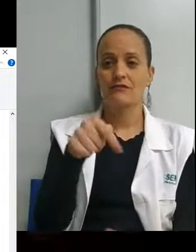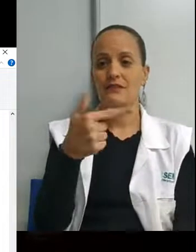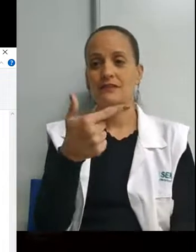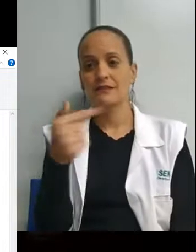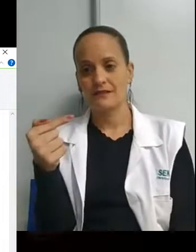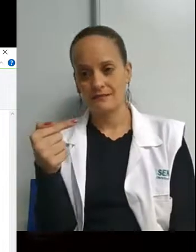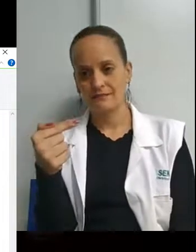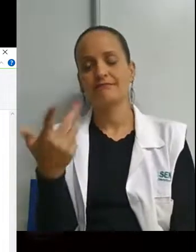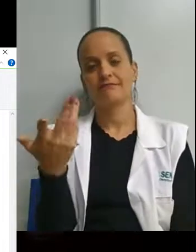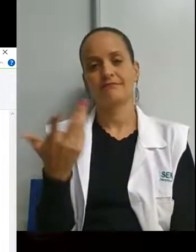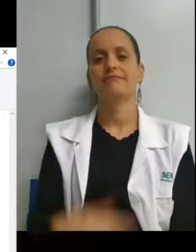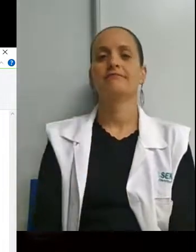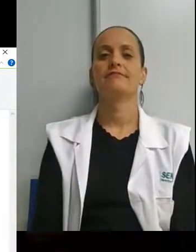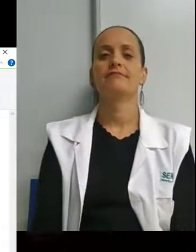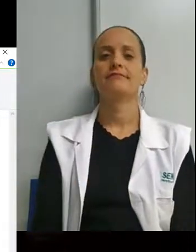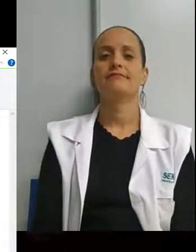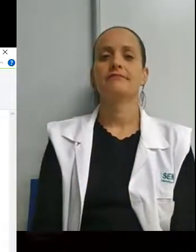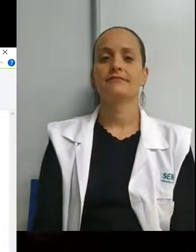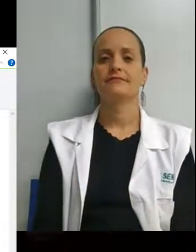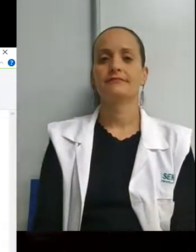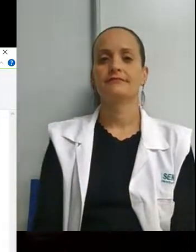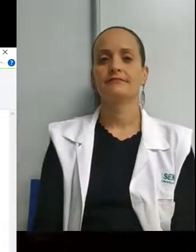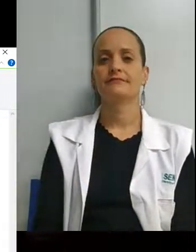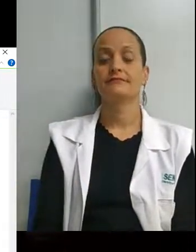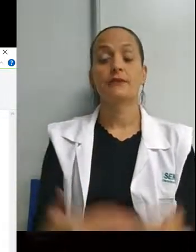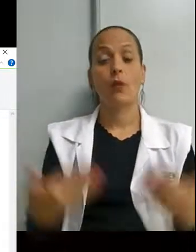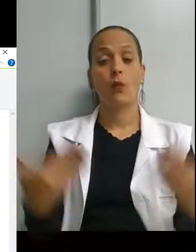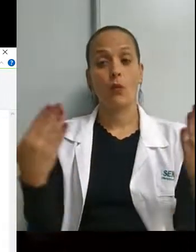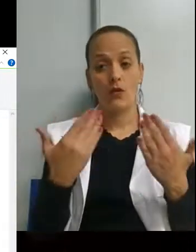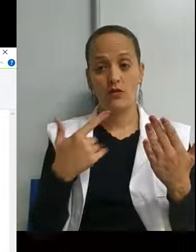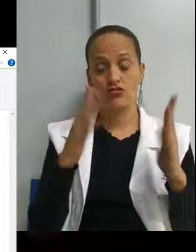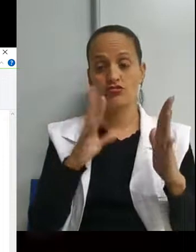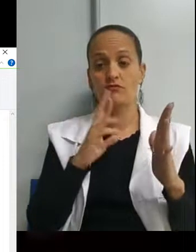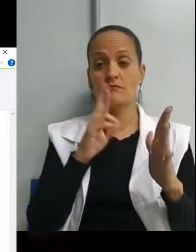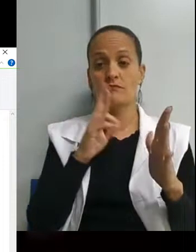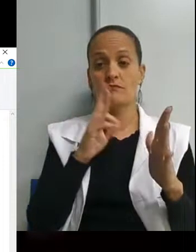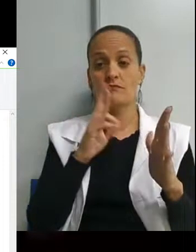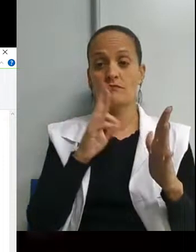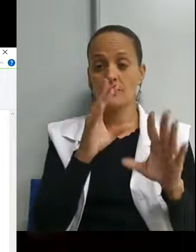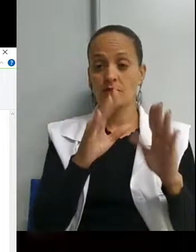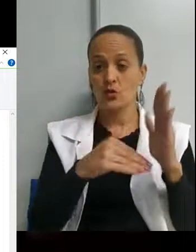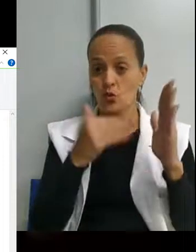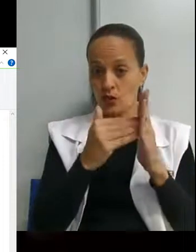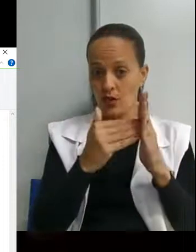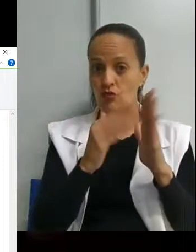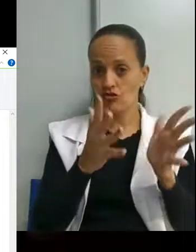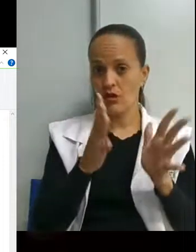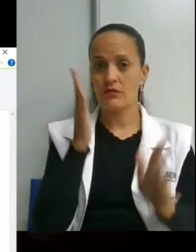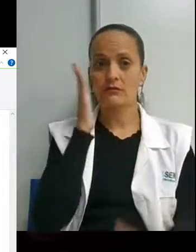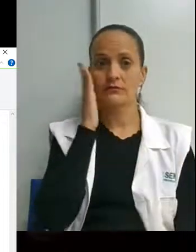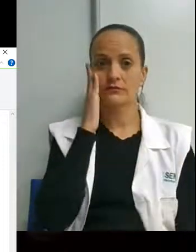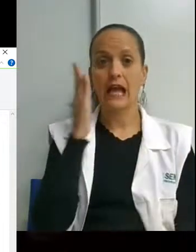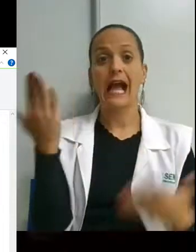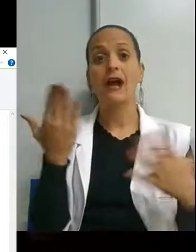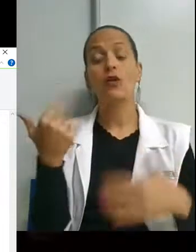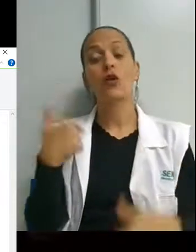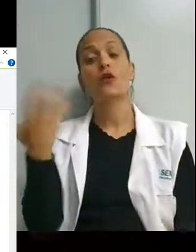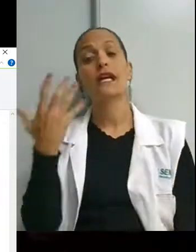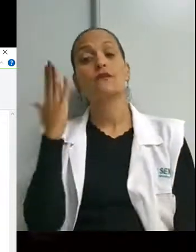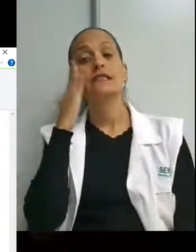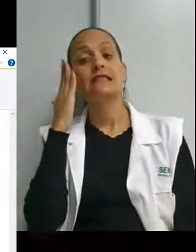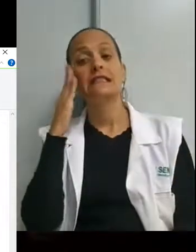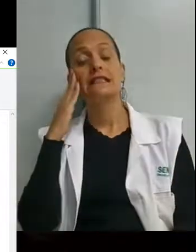Obrigado. Então, agora, com esse valor, eu coloco o quê? A corrente total, que é quem? Como que eu calculo a corrente tendo